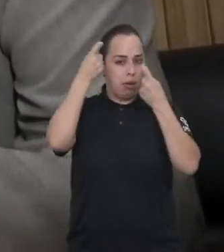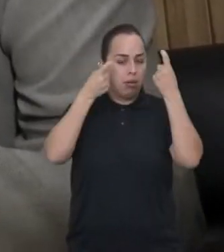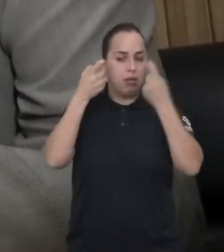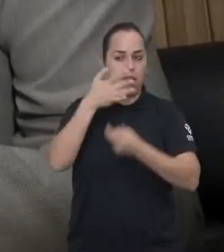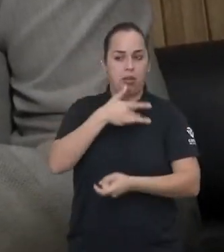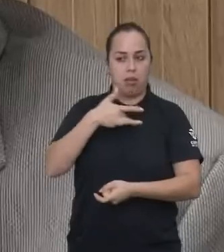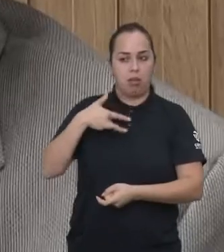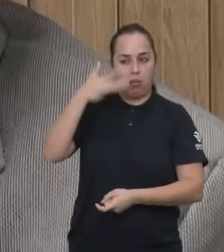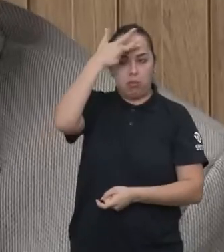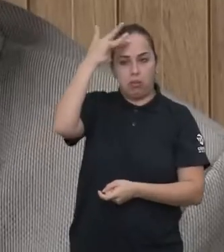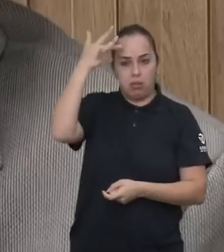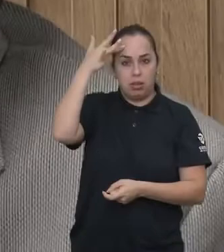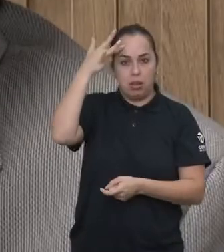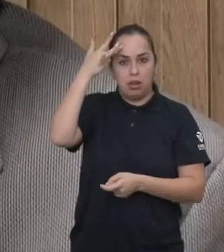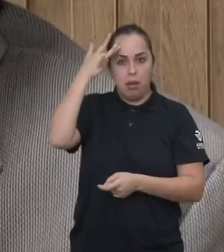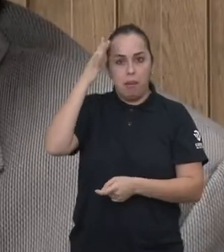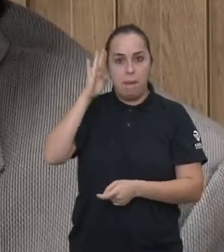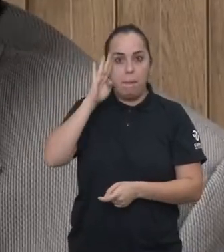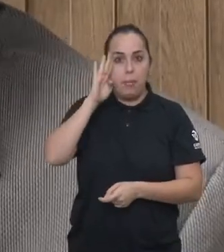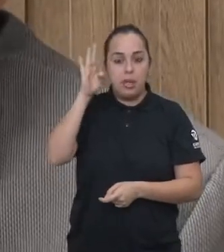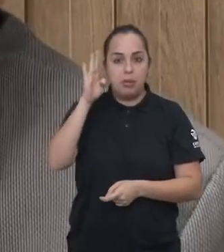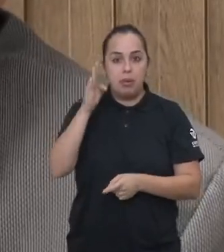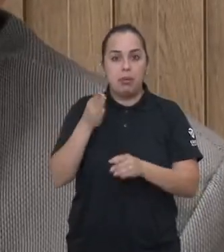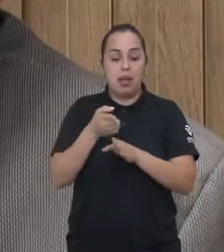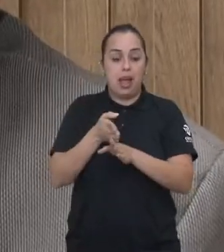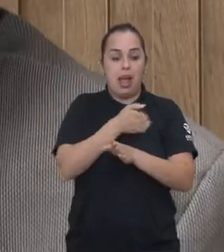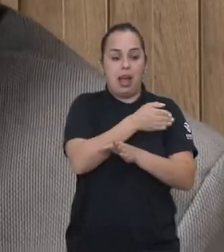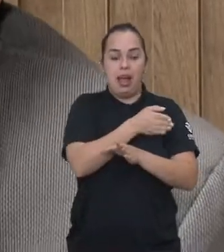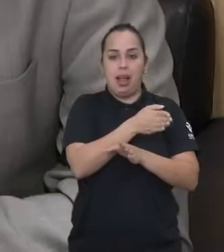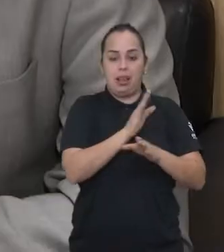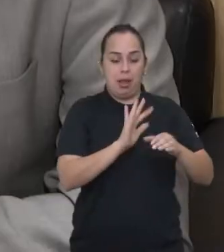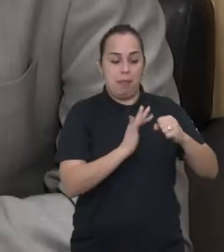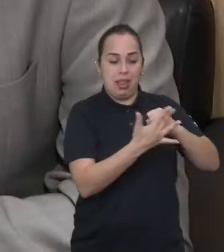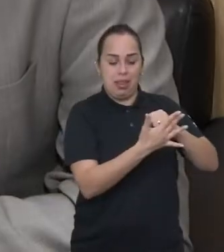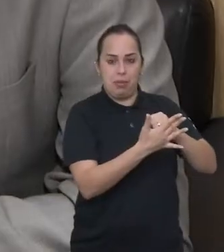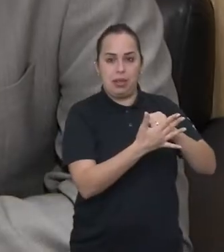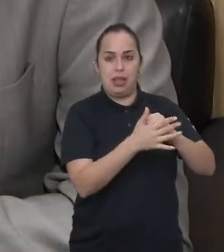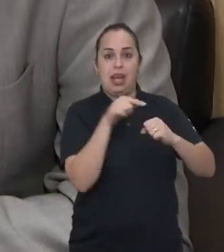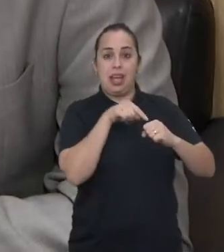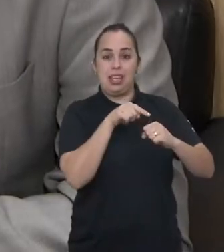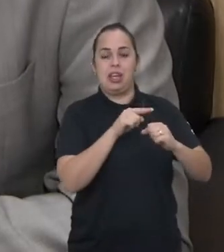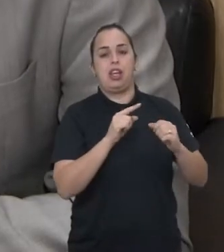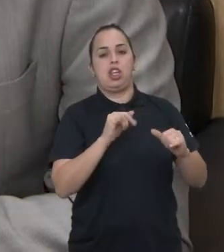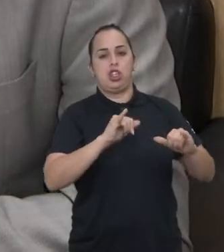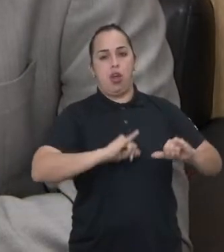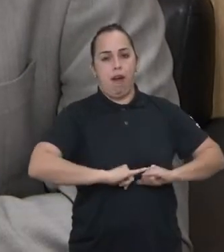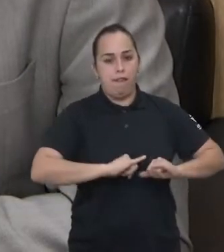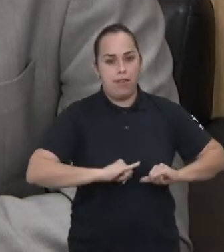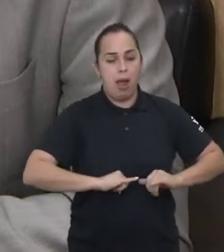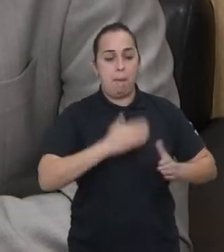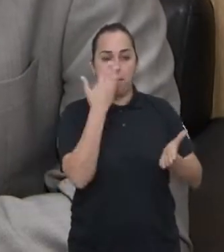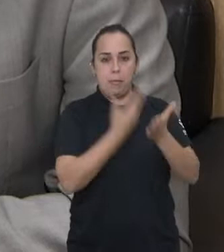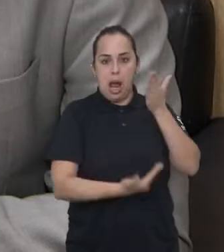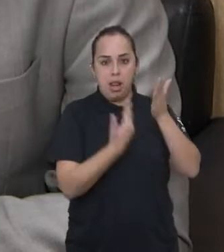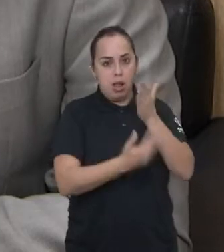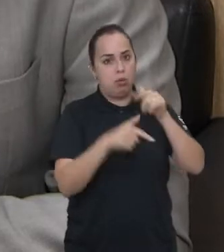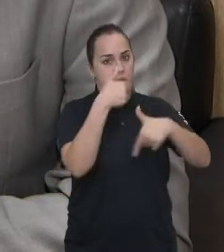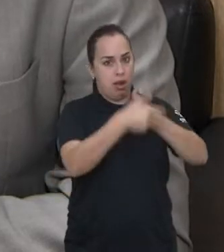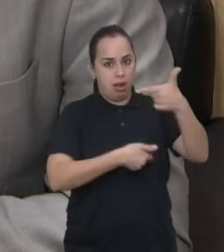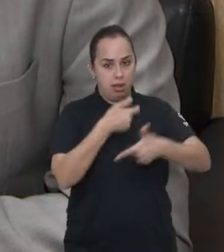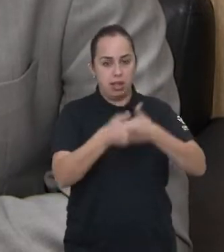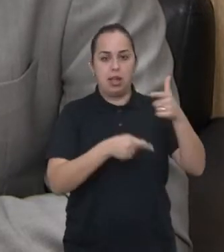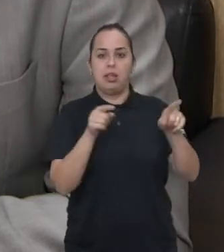mental das pessoas principalmente após o início da pandemia o momento de Sofrimento isolamento